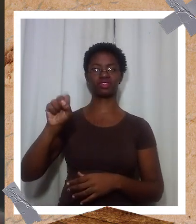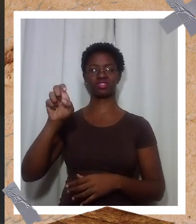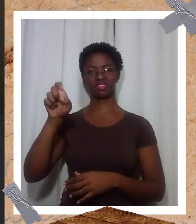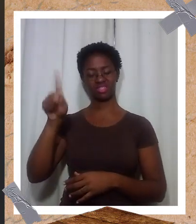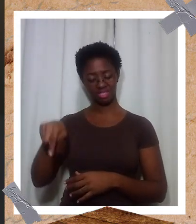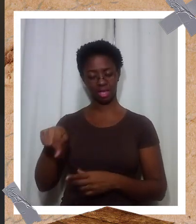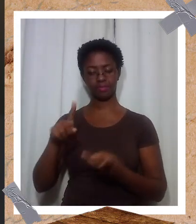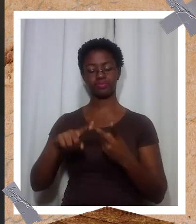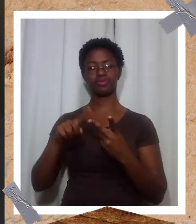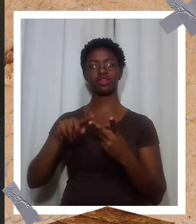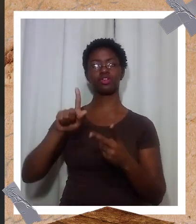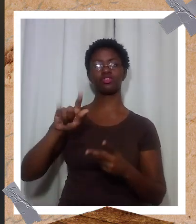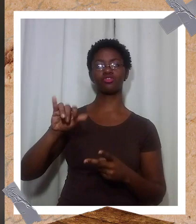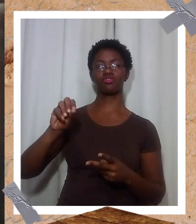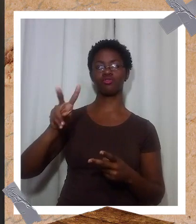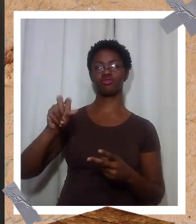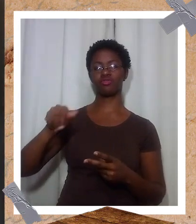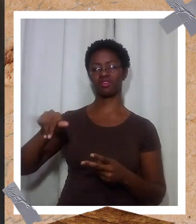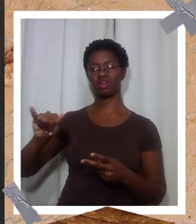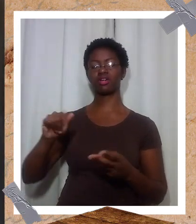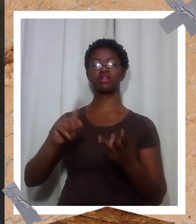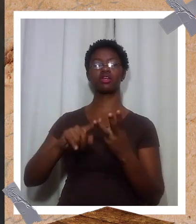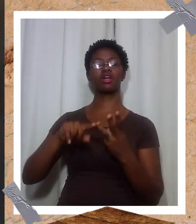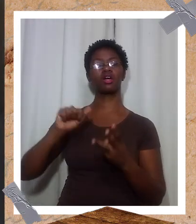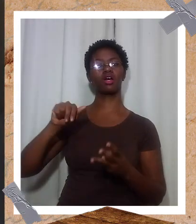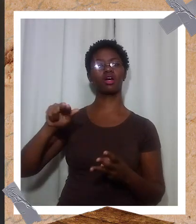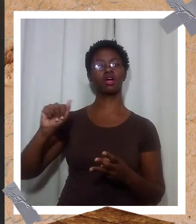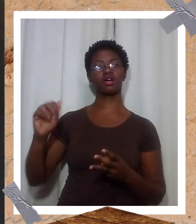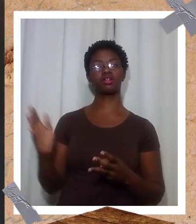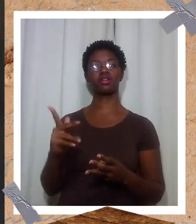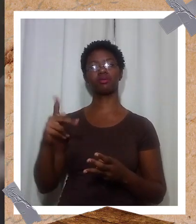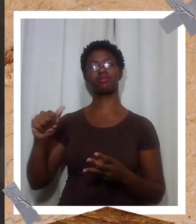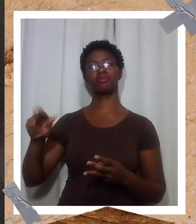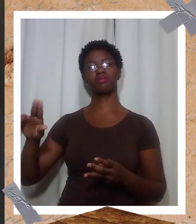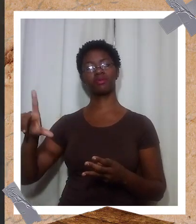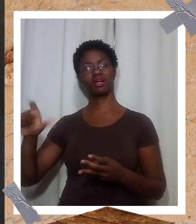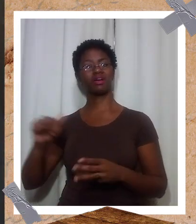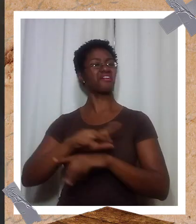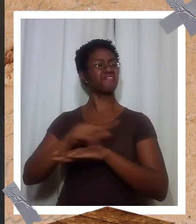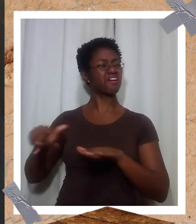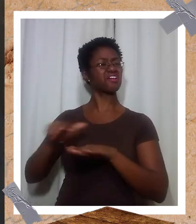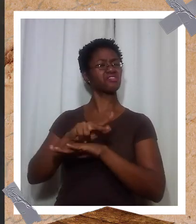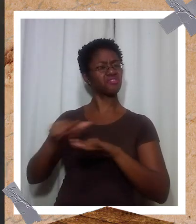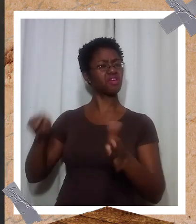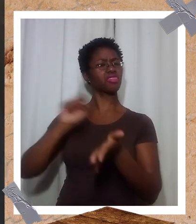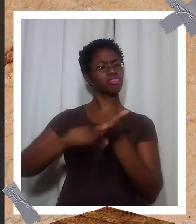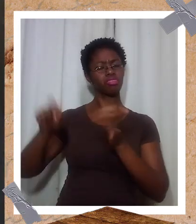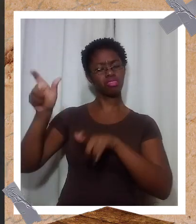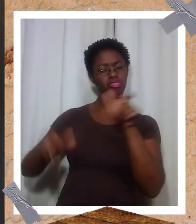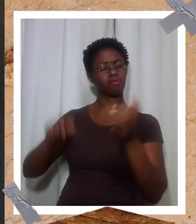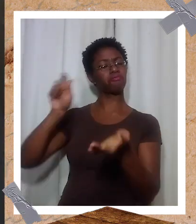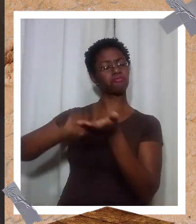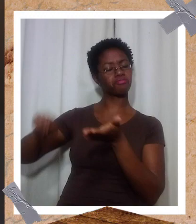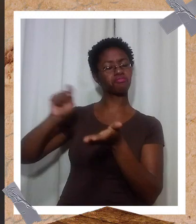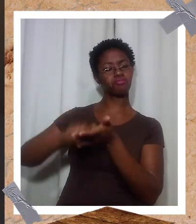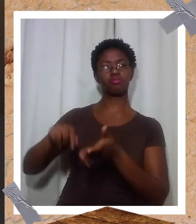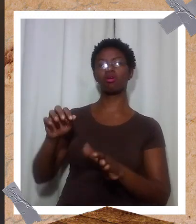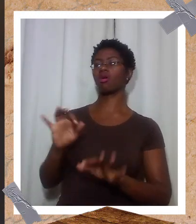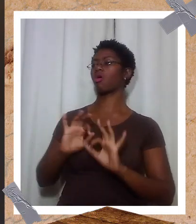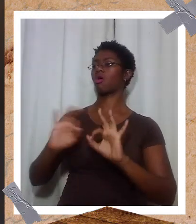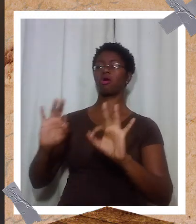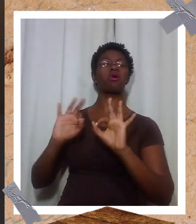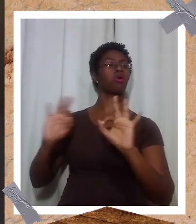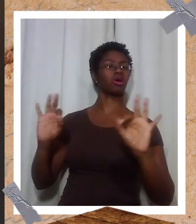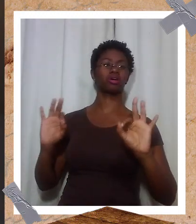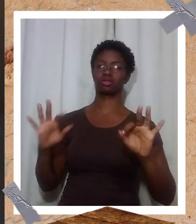Giovanni Martins, Ana Paula Lisboa, e por aí dezenas e centenas assim, de autores assim, com potencial